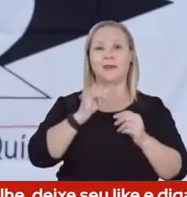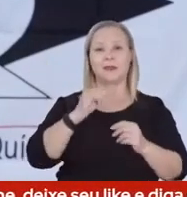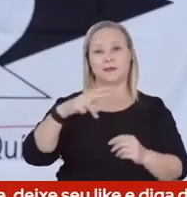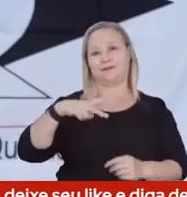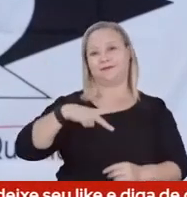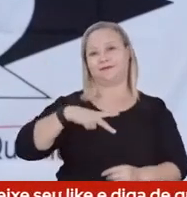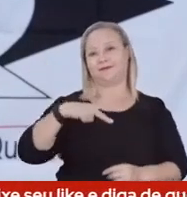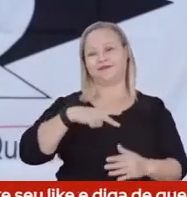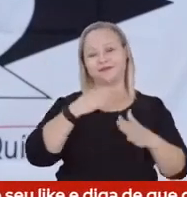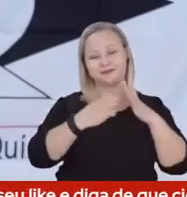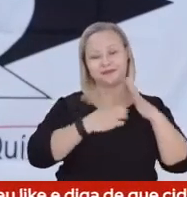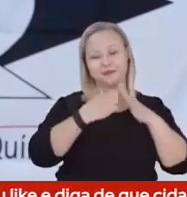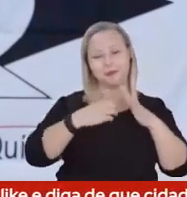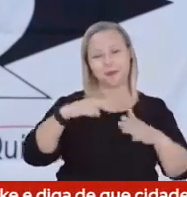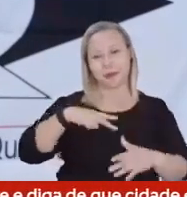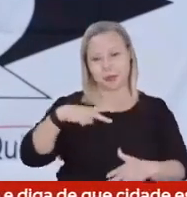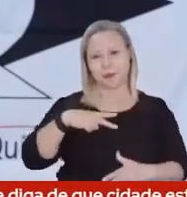Brasil.